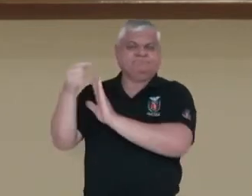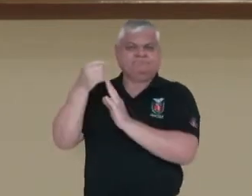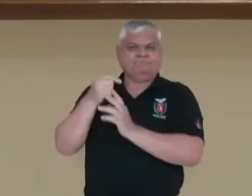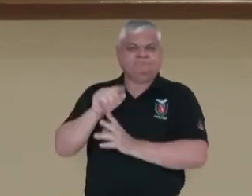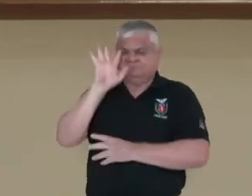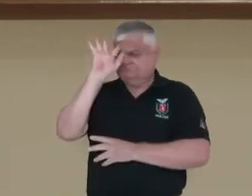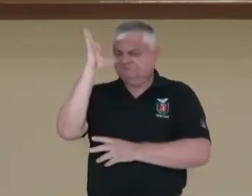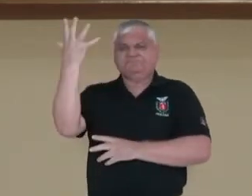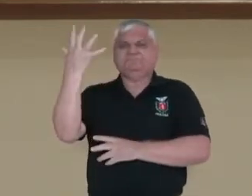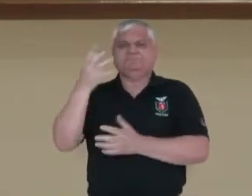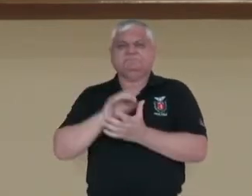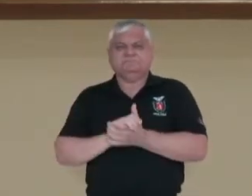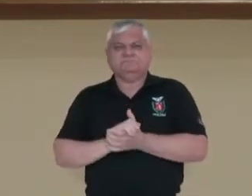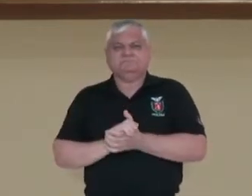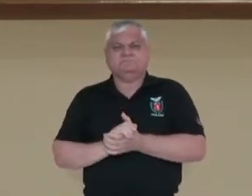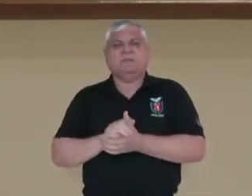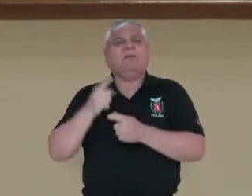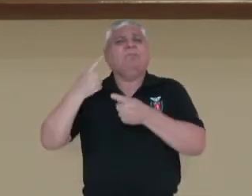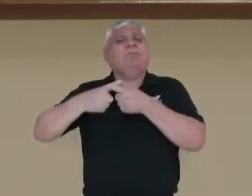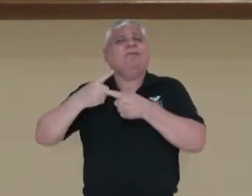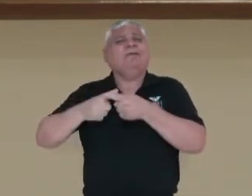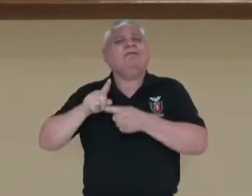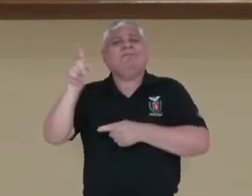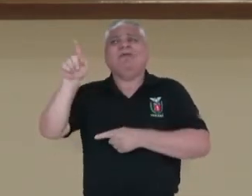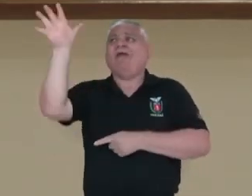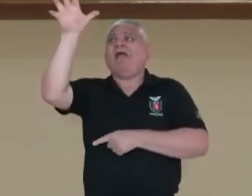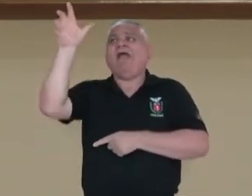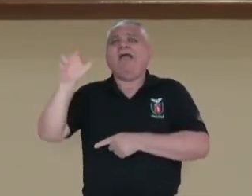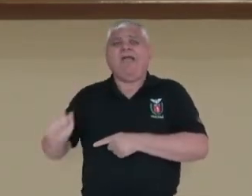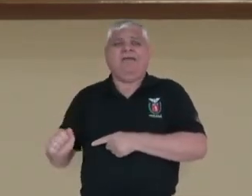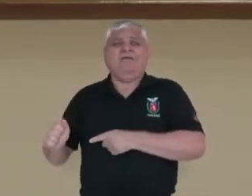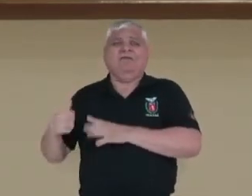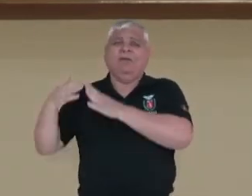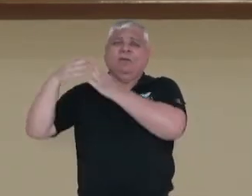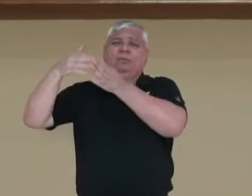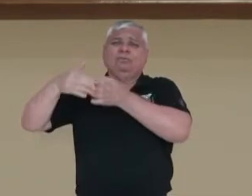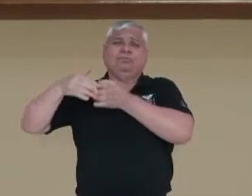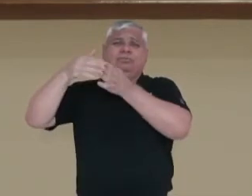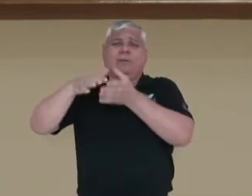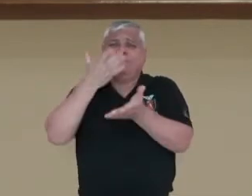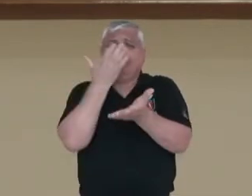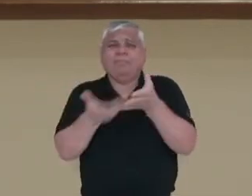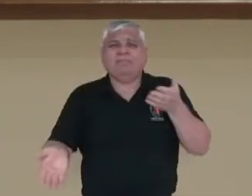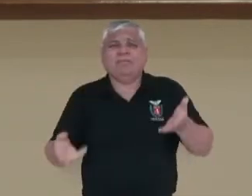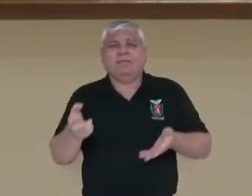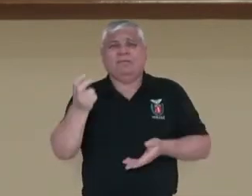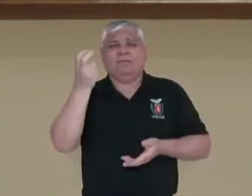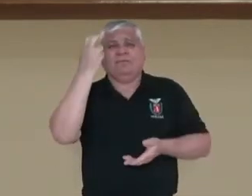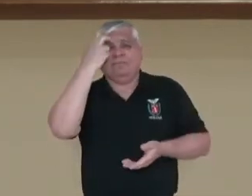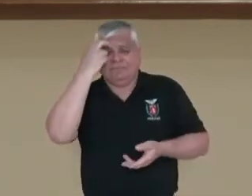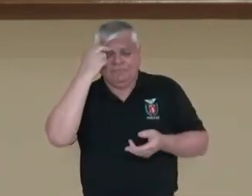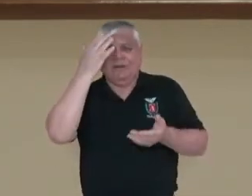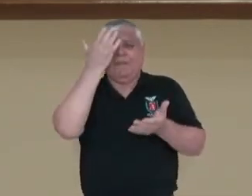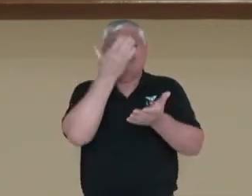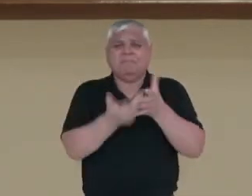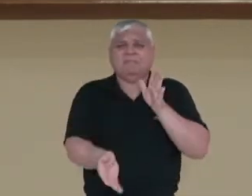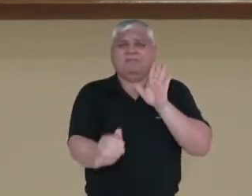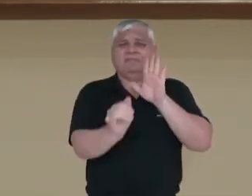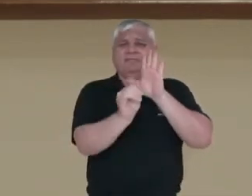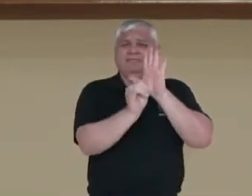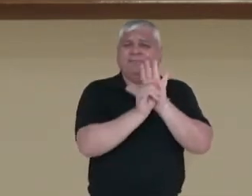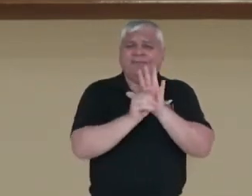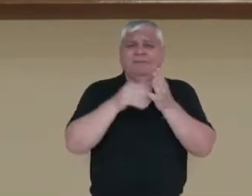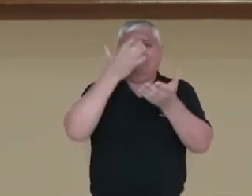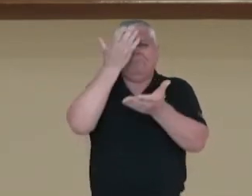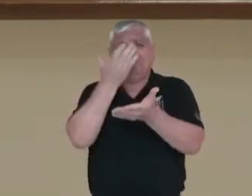trazidos, atravessado o Oceano Atlântico, onde eles perderam todas as suas referências. Eles tiveram que descobrir de que forma eles